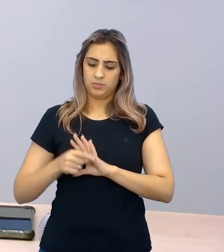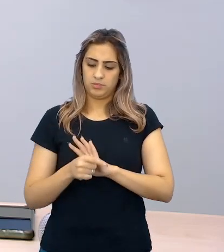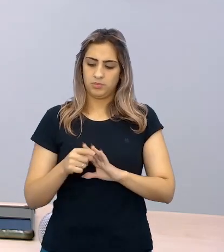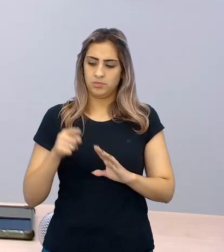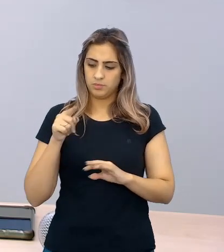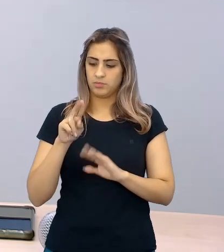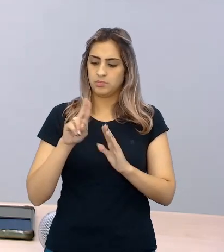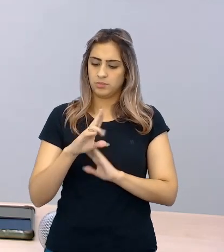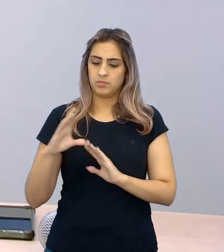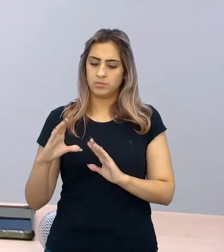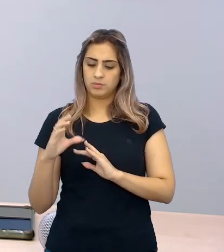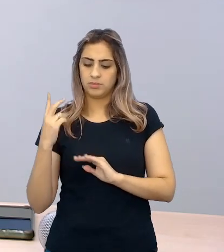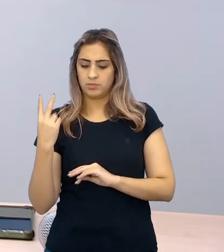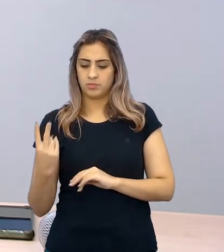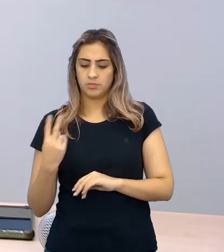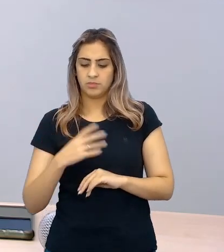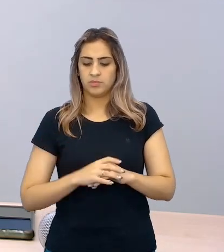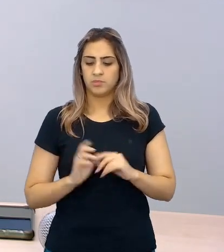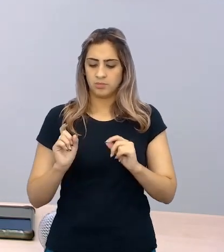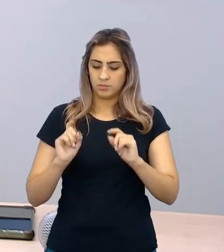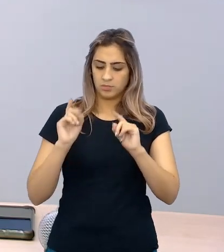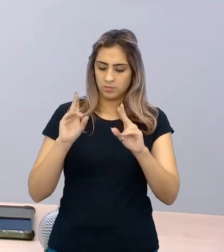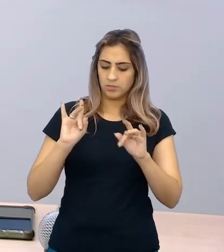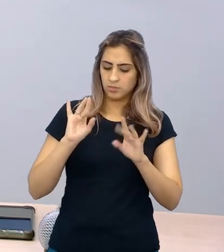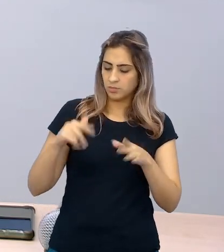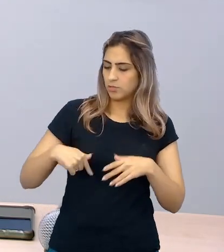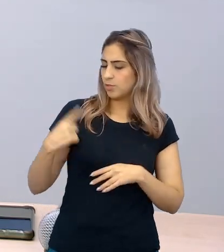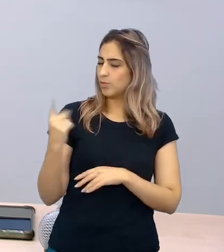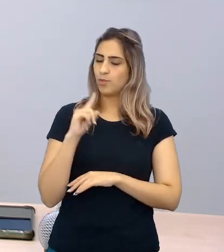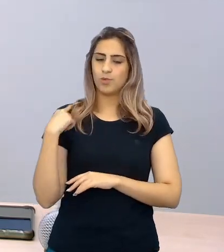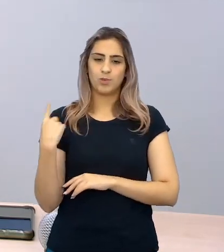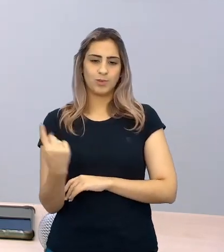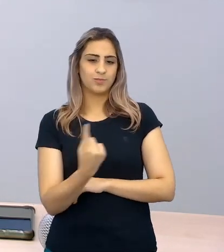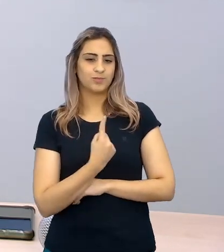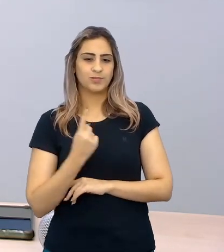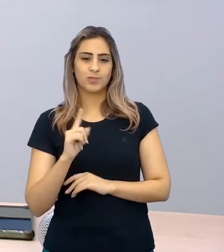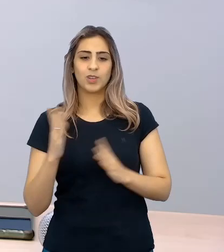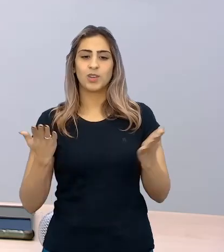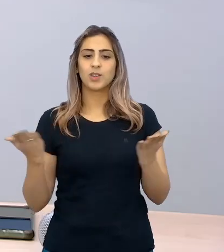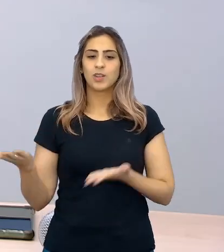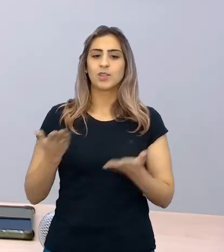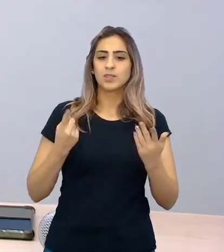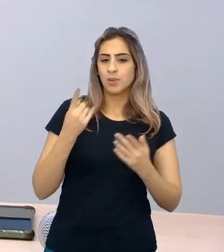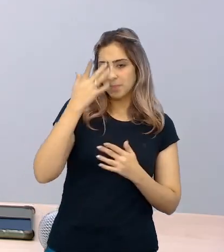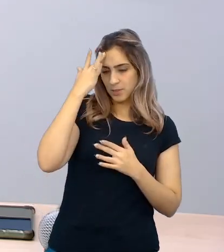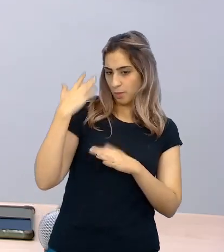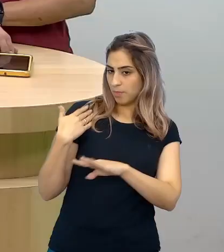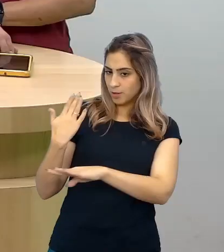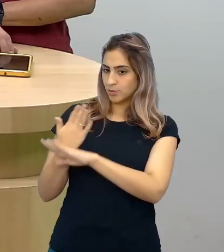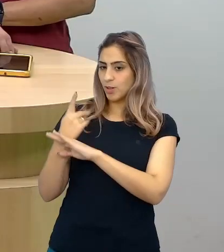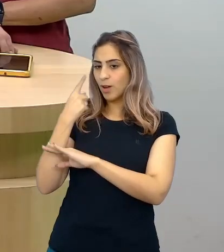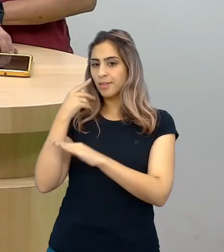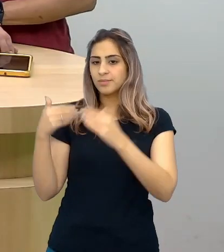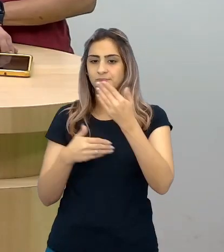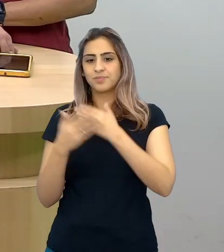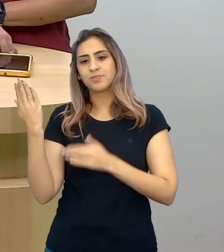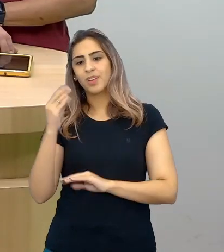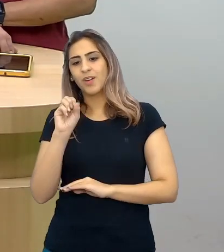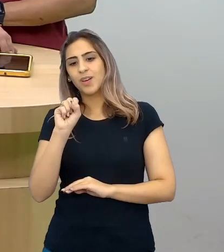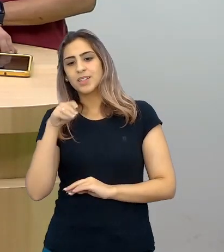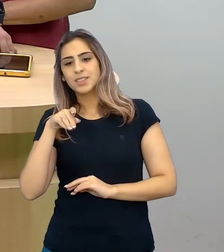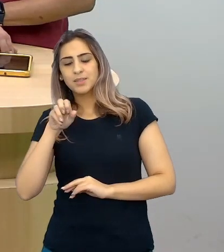dessa unidade curricular 2, tá bom? Tudo bem? Só que hoje eu não tô sozinha. Ah, não. Hoje eu trouxe uma pessoa para me ajudar. Pode colocar na tela o